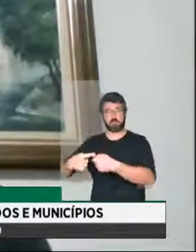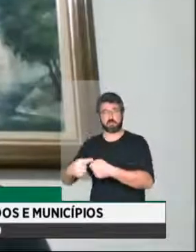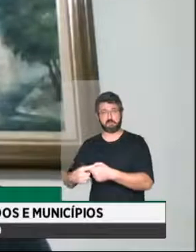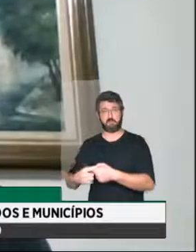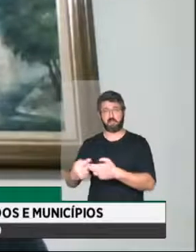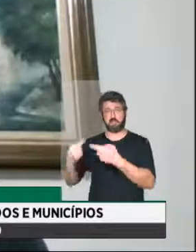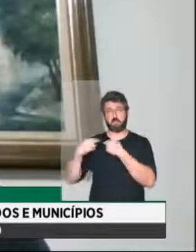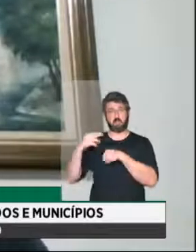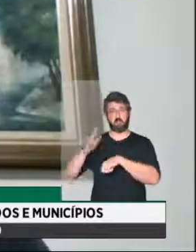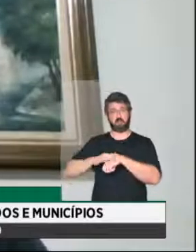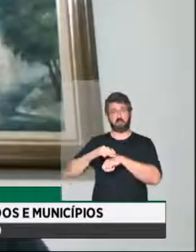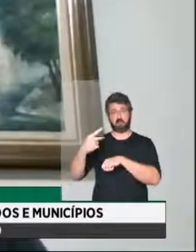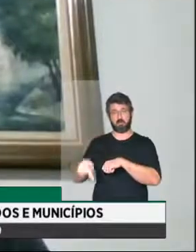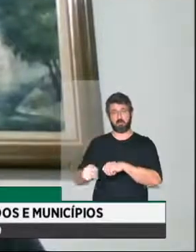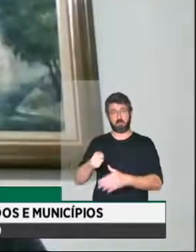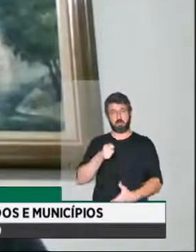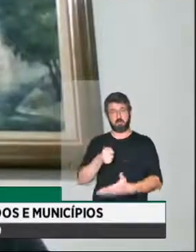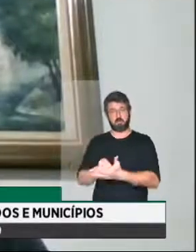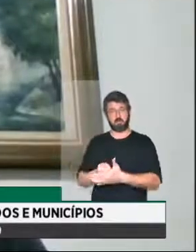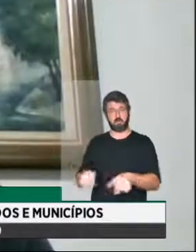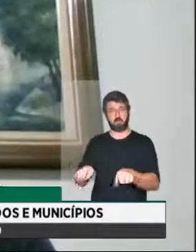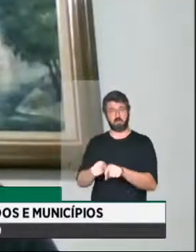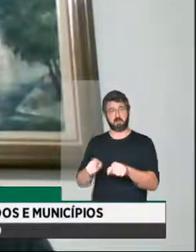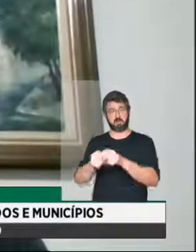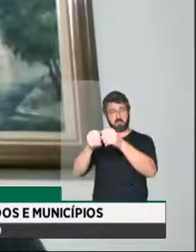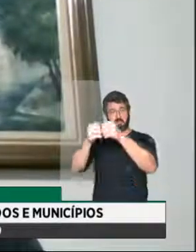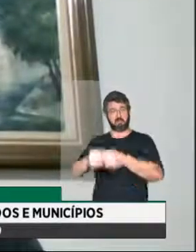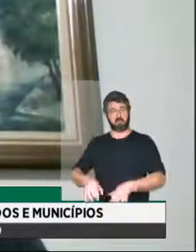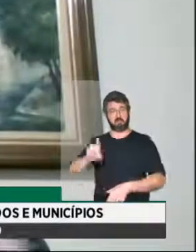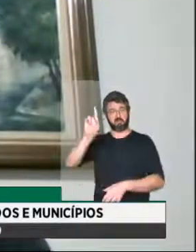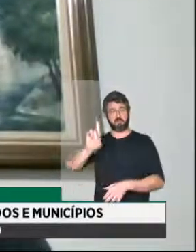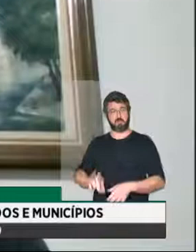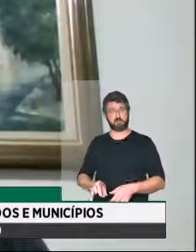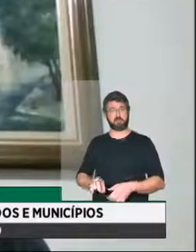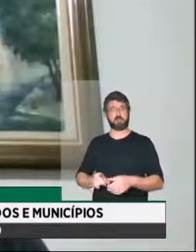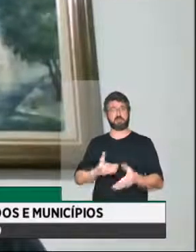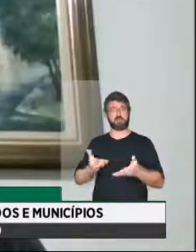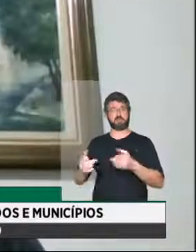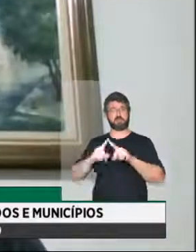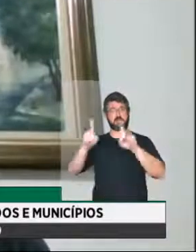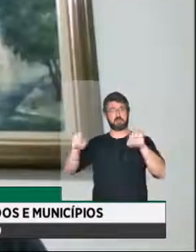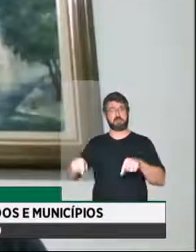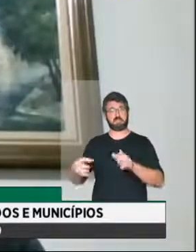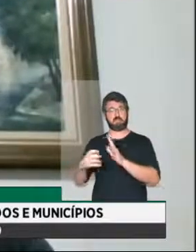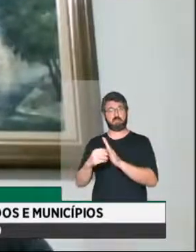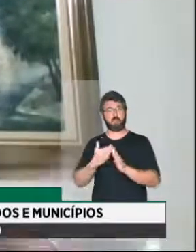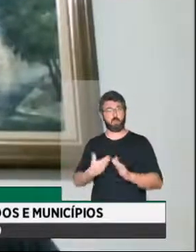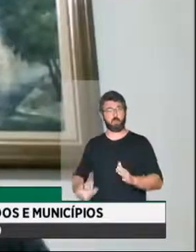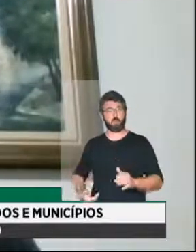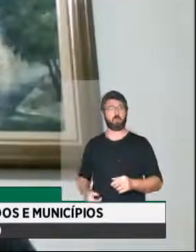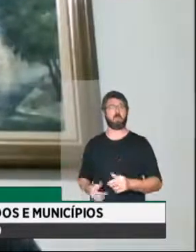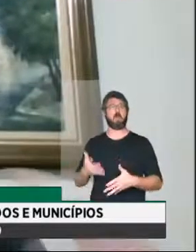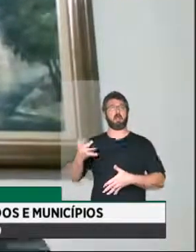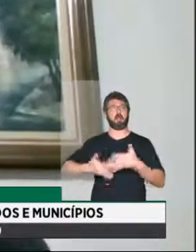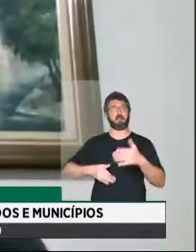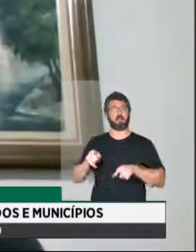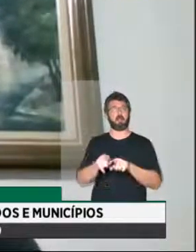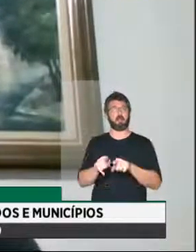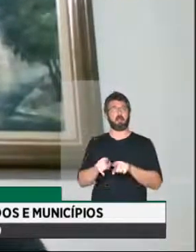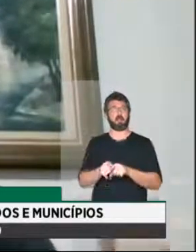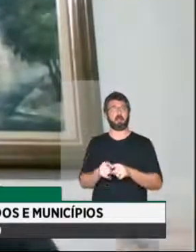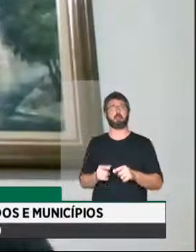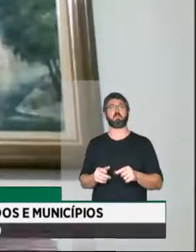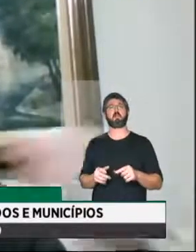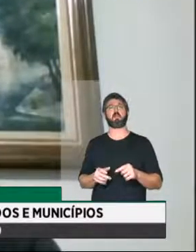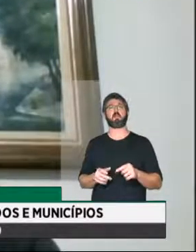a sua autonomia, que imponham destruição de direitos de servidores públicos, que inviabilizem, por exemplo, o